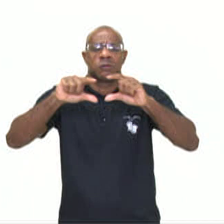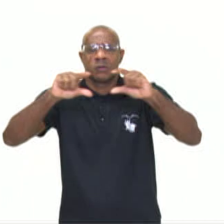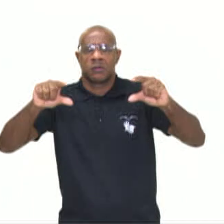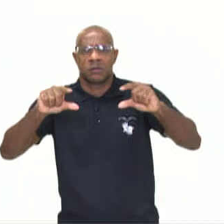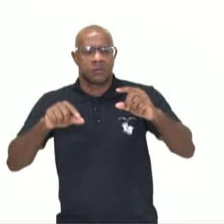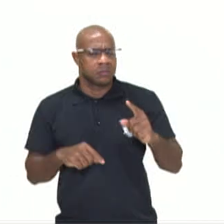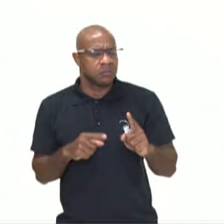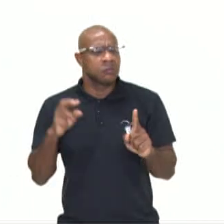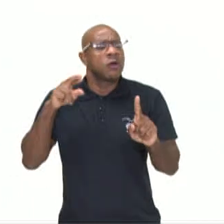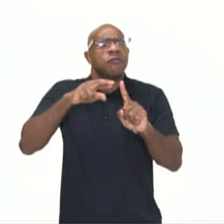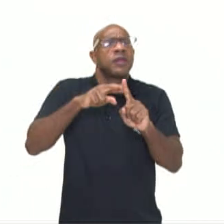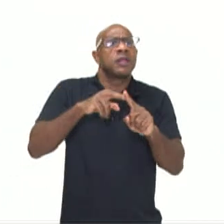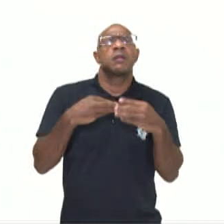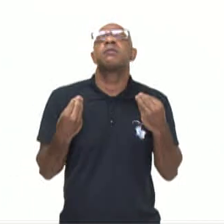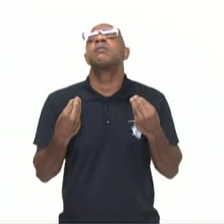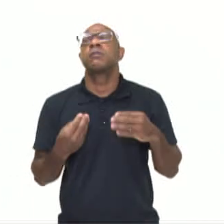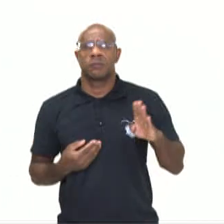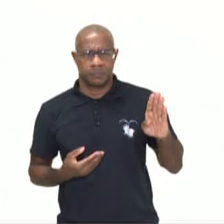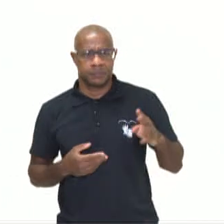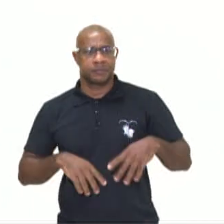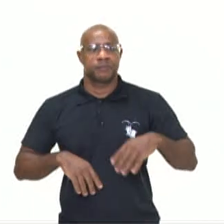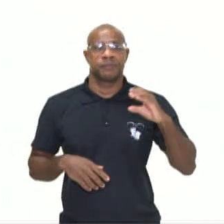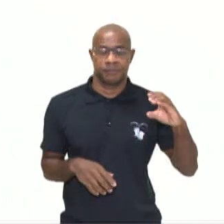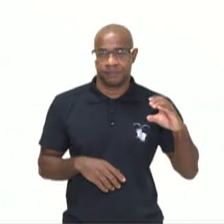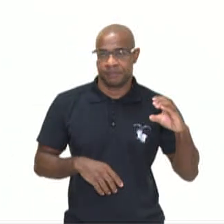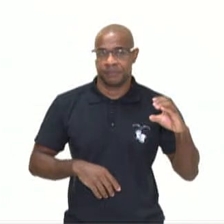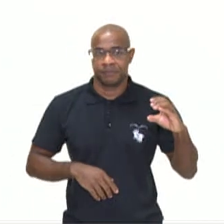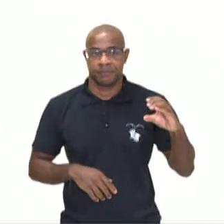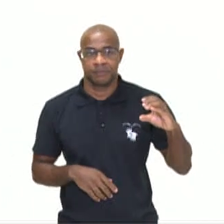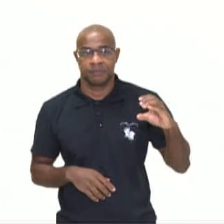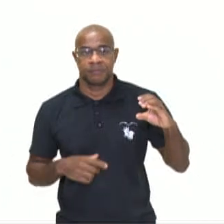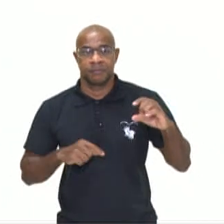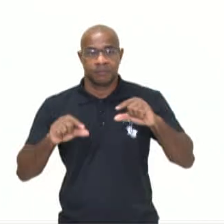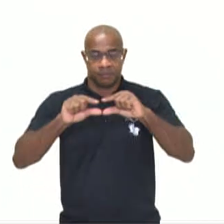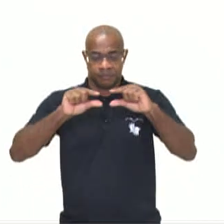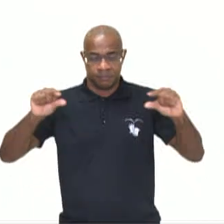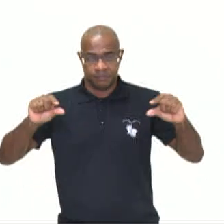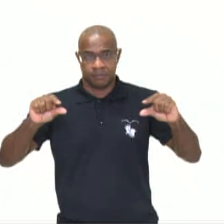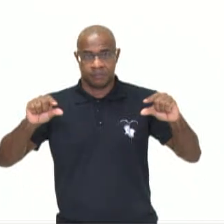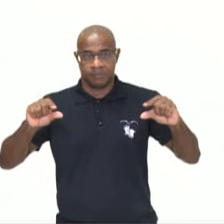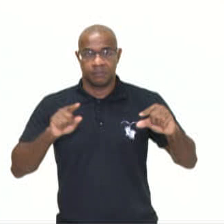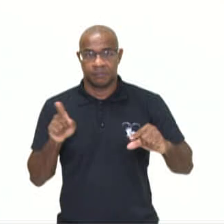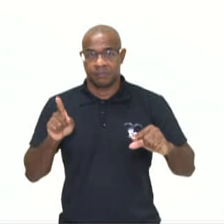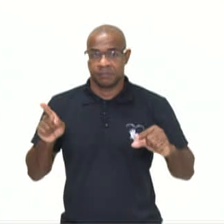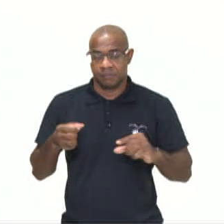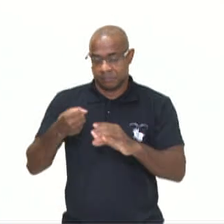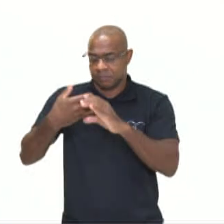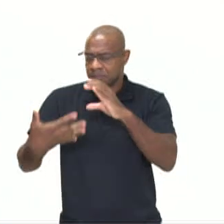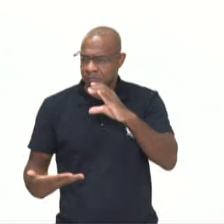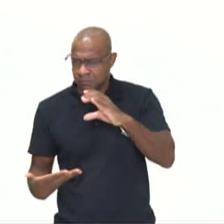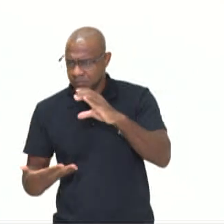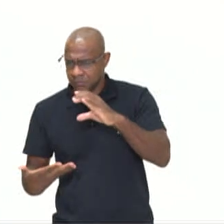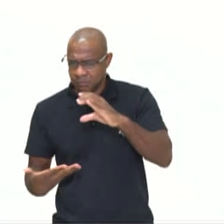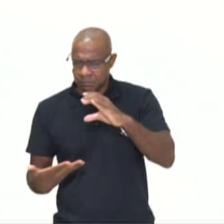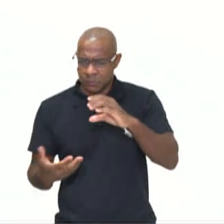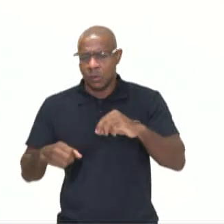referência a que termo do poema? Letra C. Nos versos, elas caracterizam o sujeito